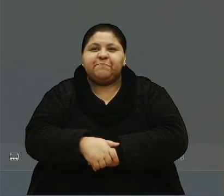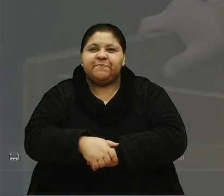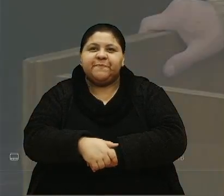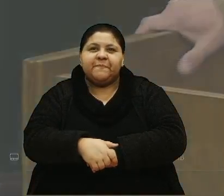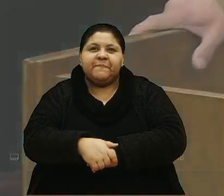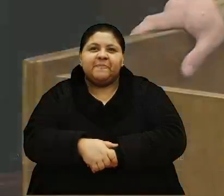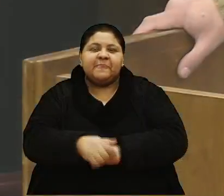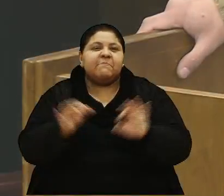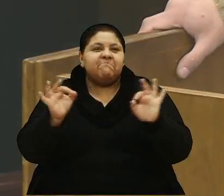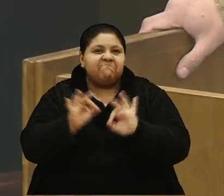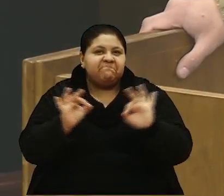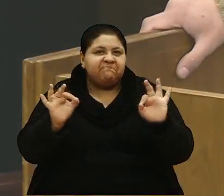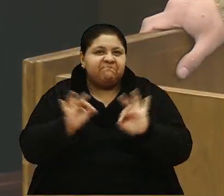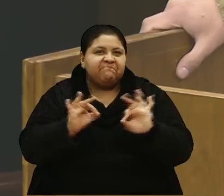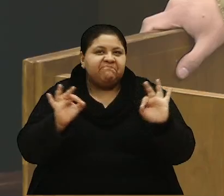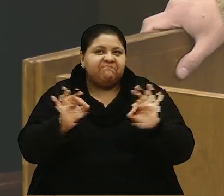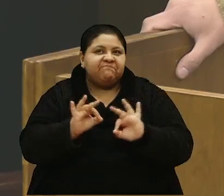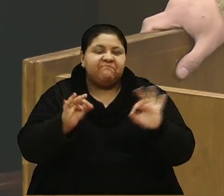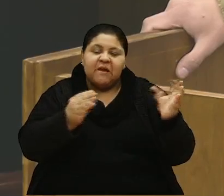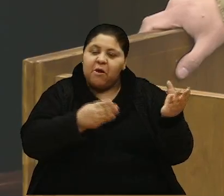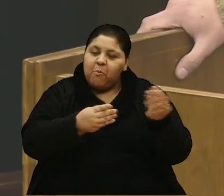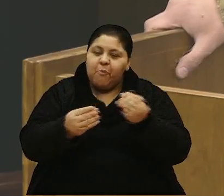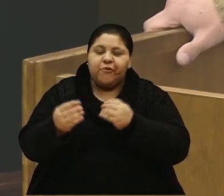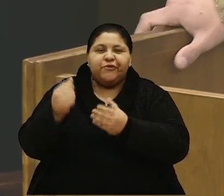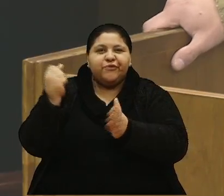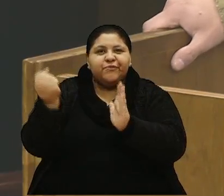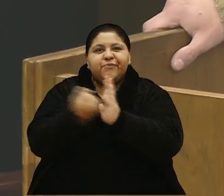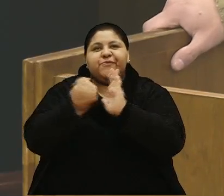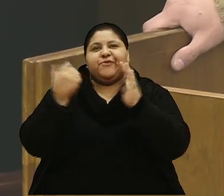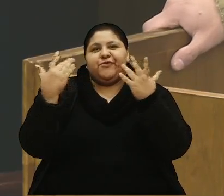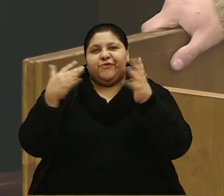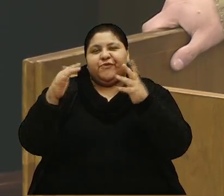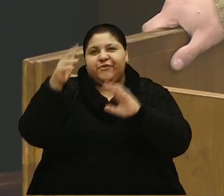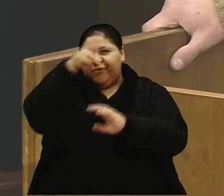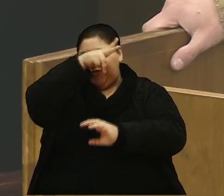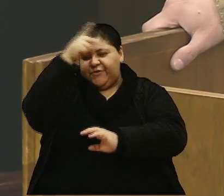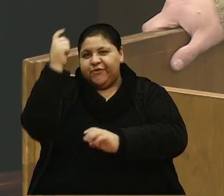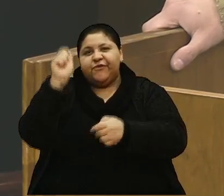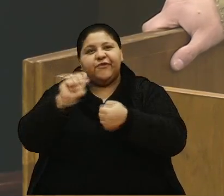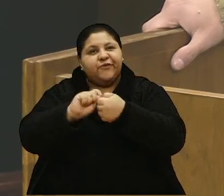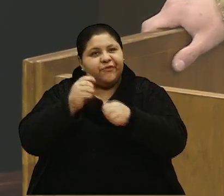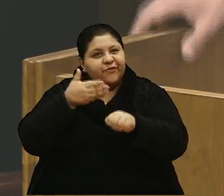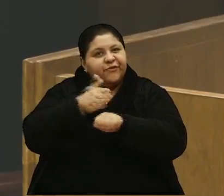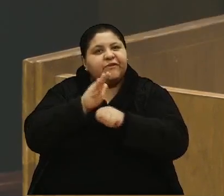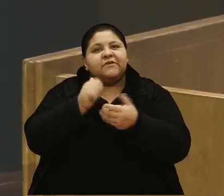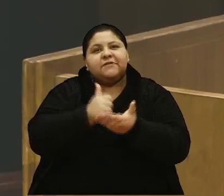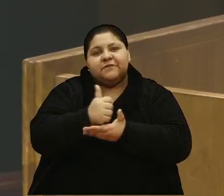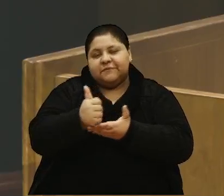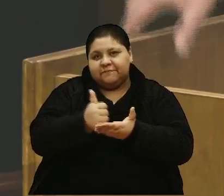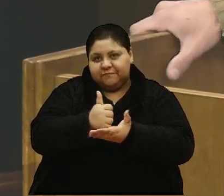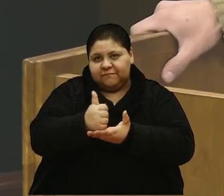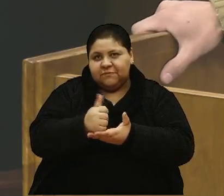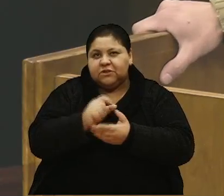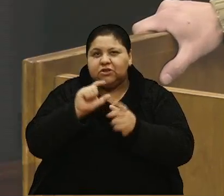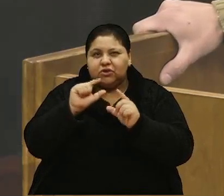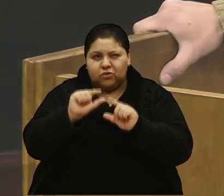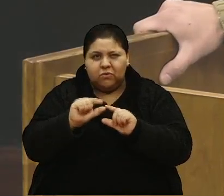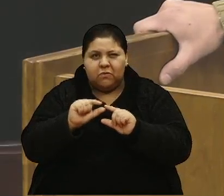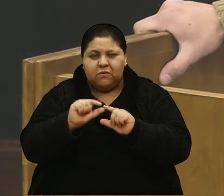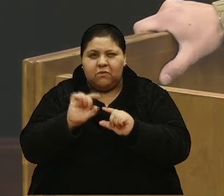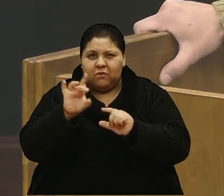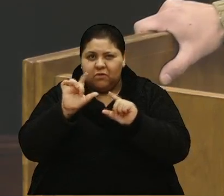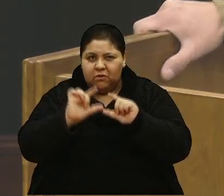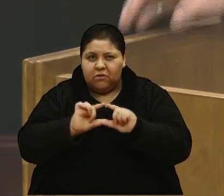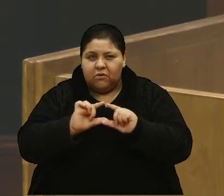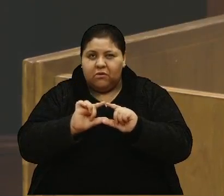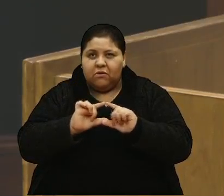Show de bola, algo muito memorável. Parabéns, prefeito Agiló, fizemos parte aí da base. Só um pouquinho,